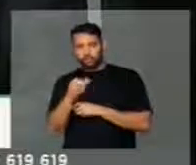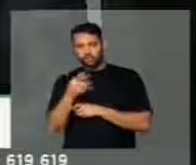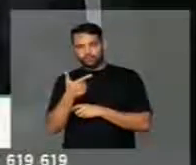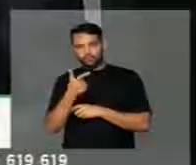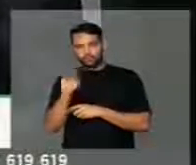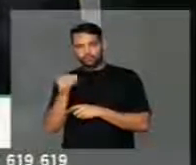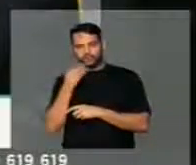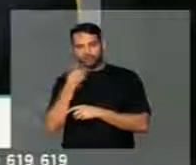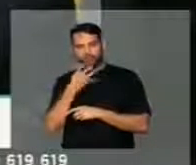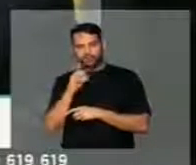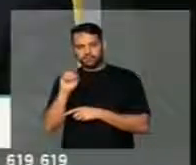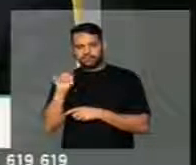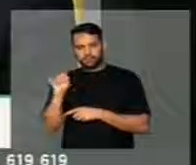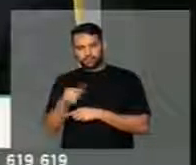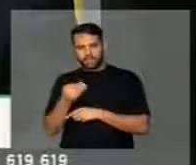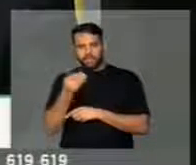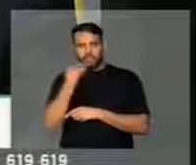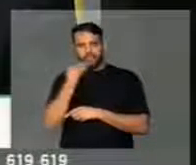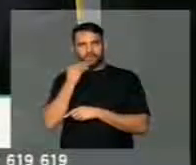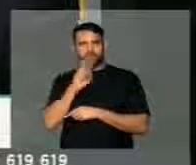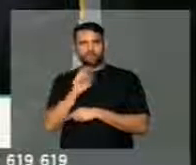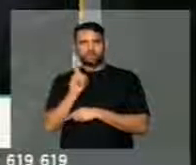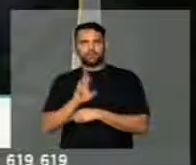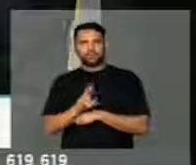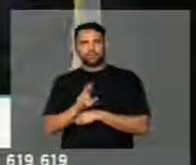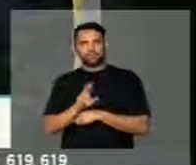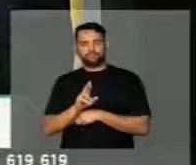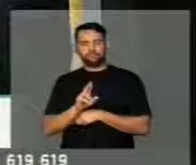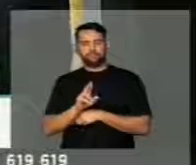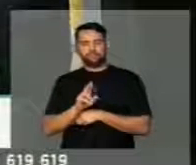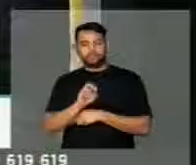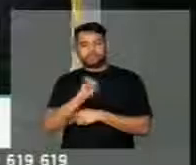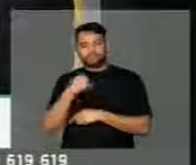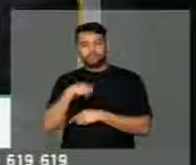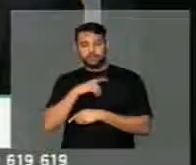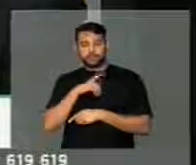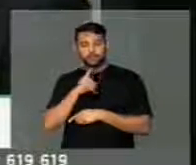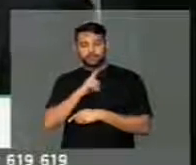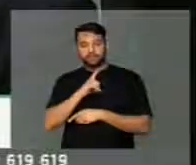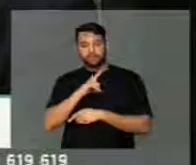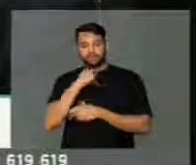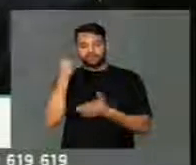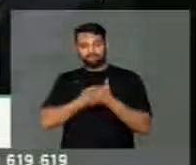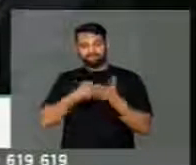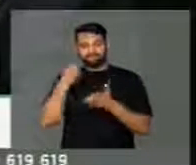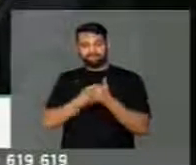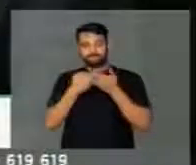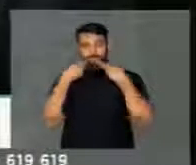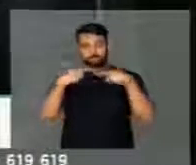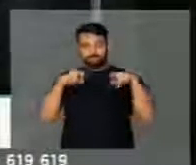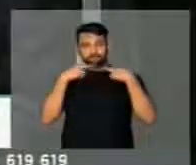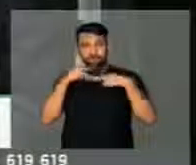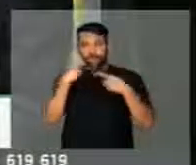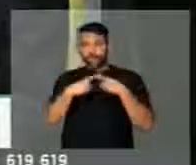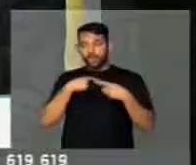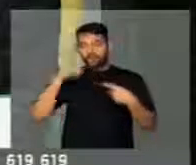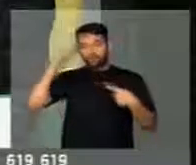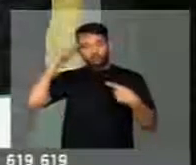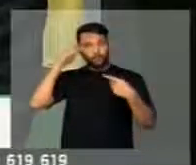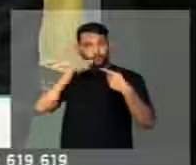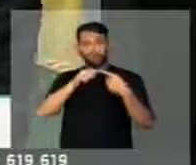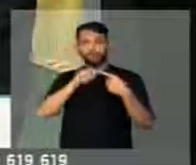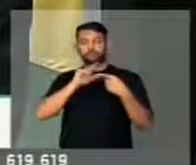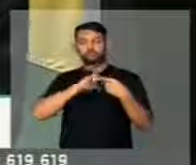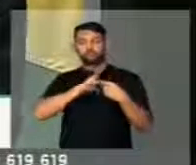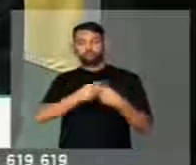e 400 milhões de dólares. Isso é que eu tenho que protestar, porque eu não concordo com o